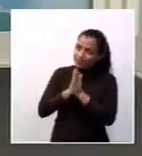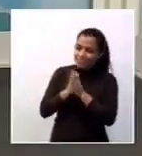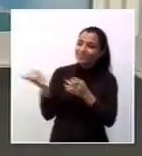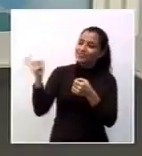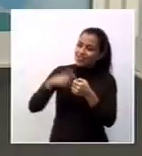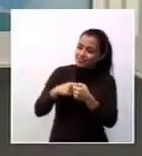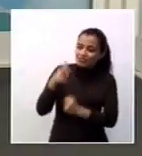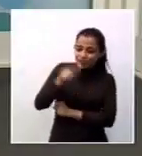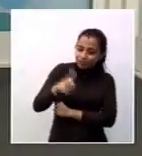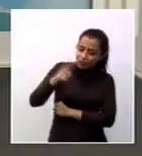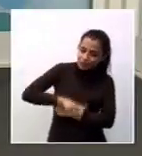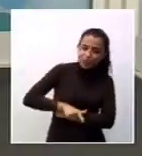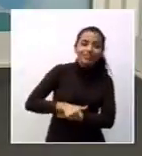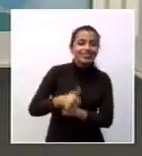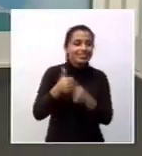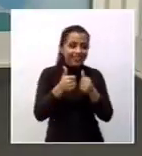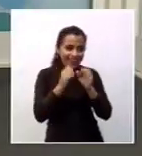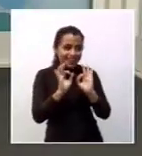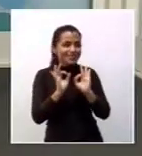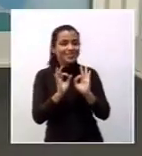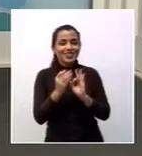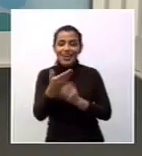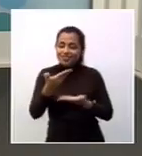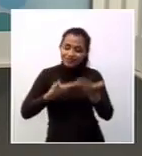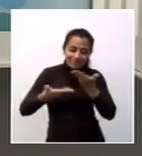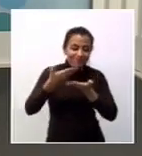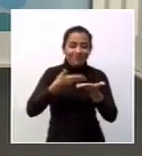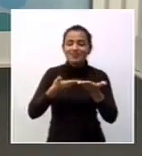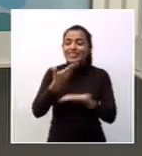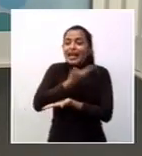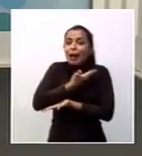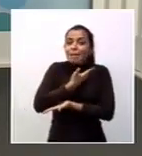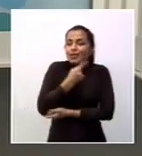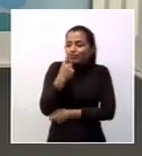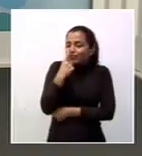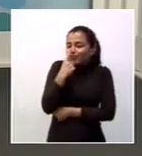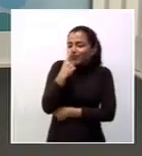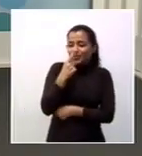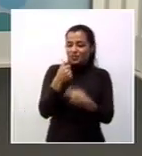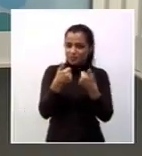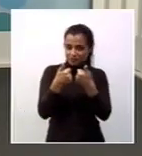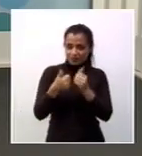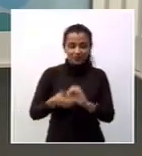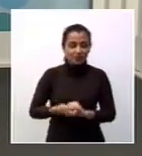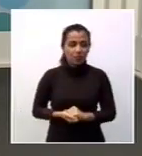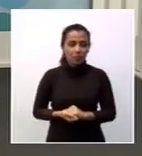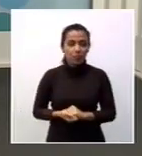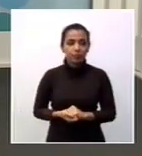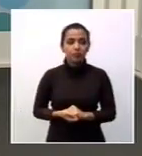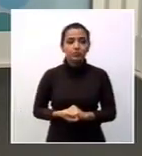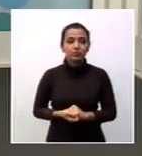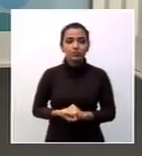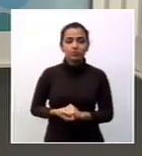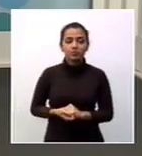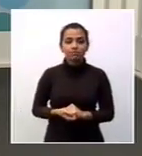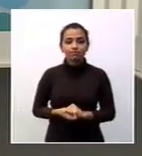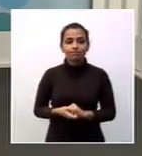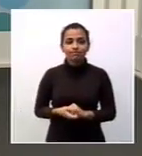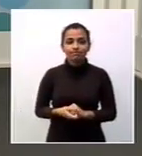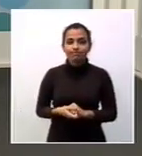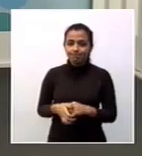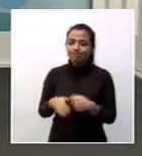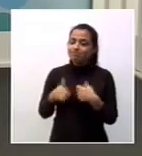né, Fabiana? A gente vai virar, assim, olha, amigos íntimos, assim, maravilhosos, tá? Pode continuar. Então,